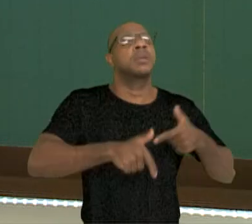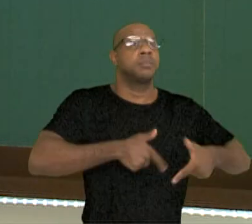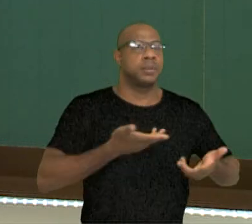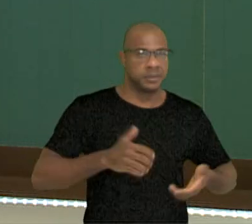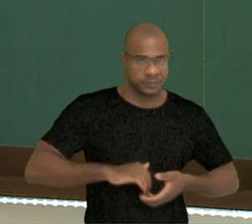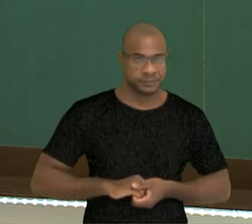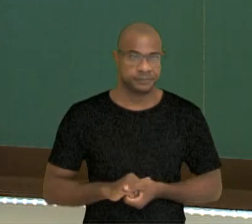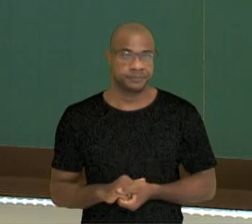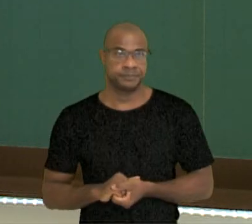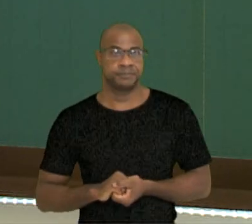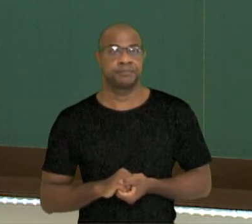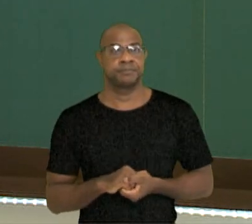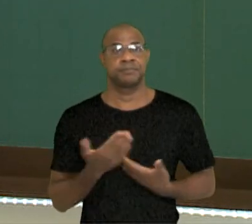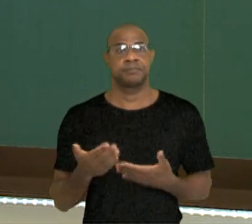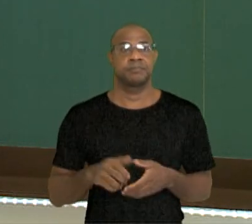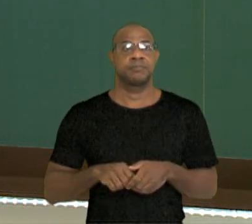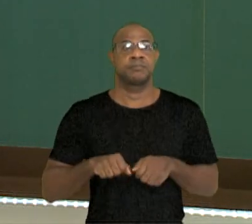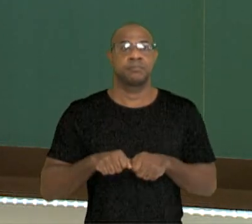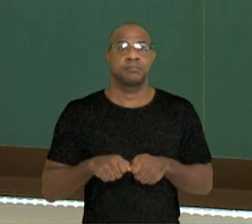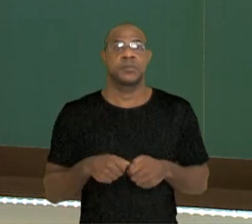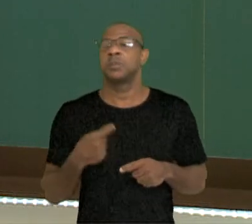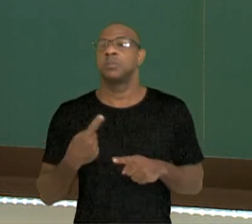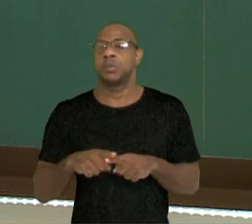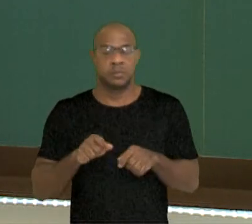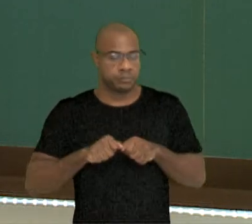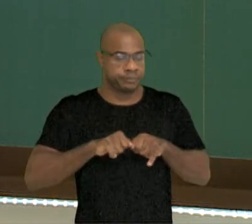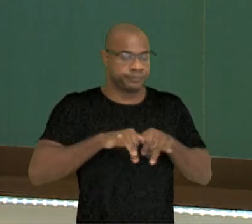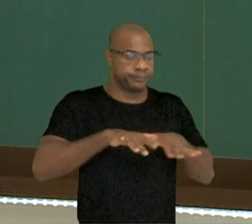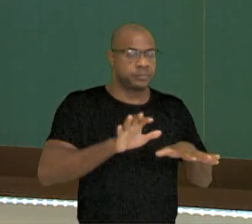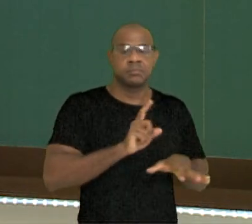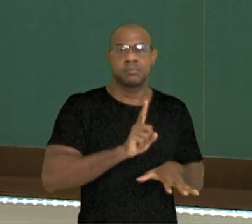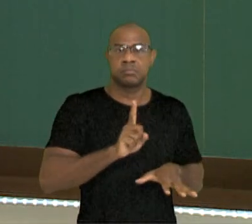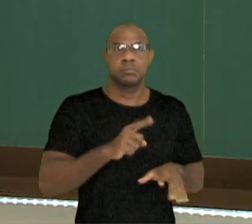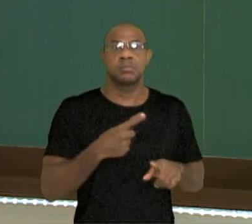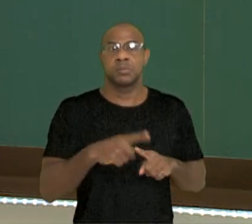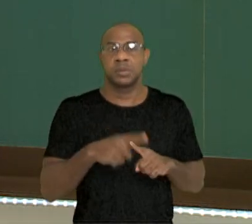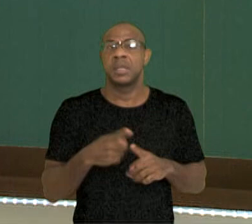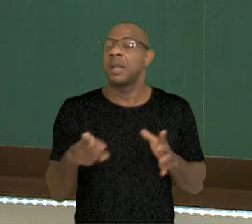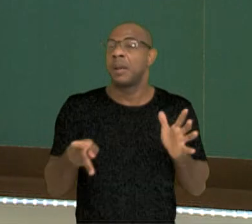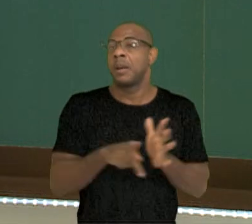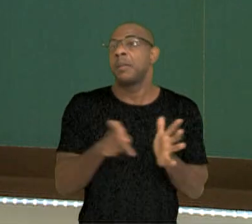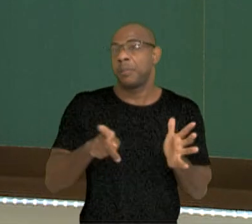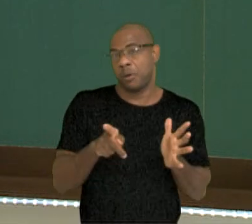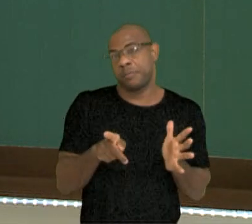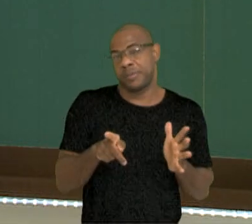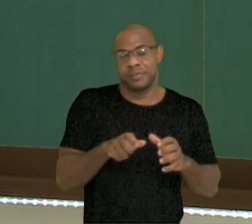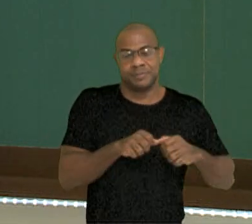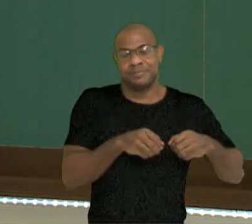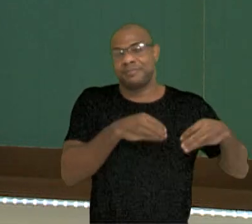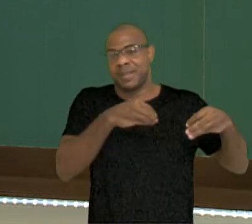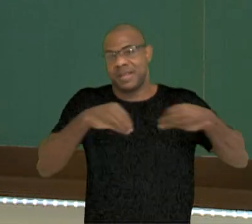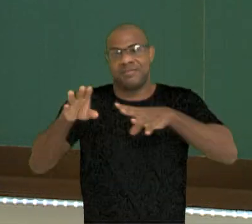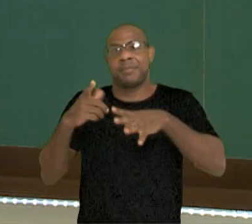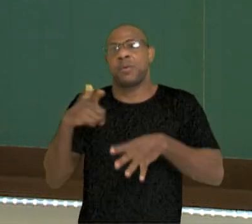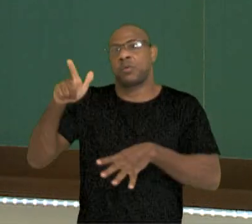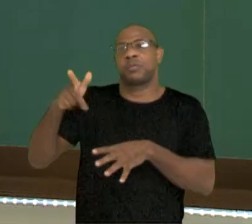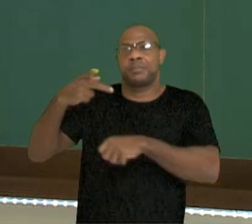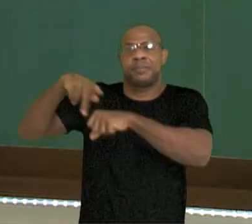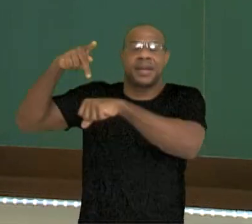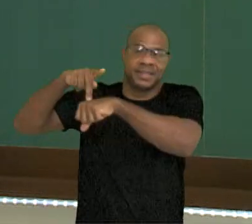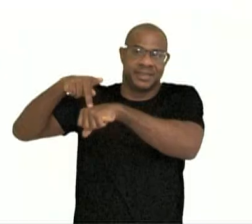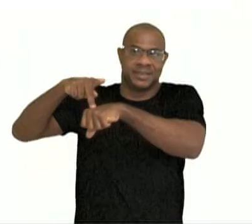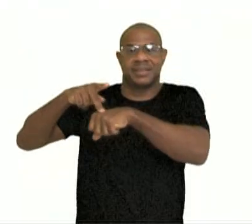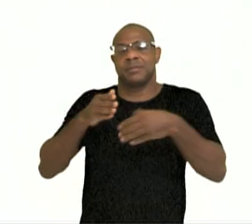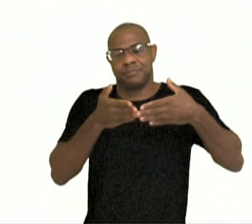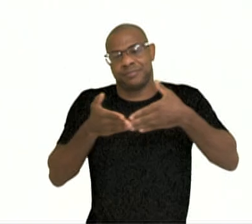da cana? Não se expandiu porque era destinada para exportação, então ficar próximo do litoral era mais interessante, e também